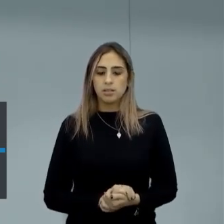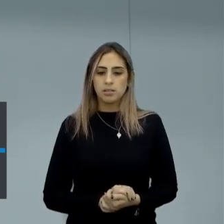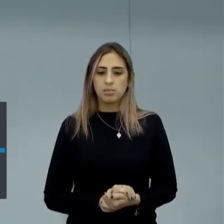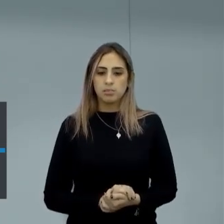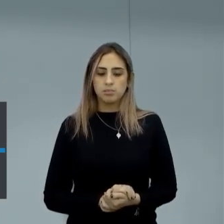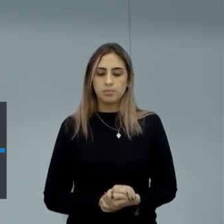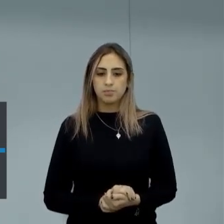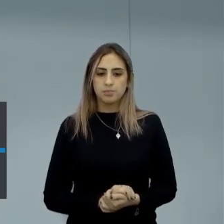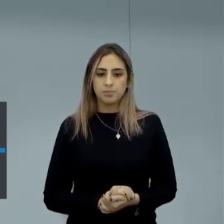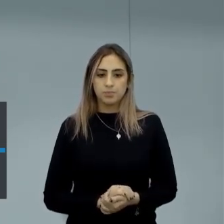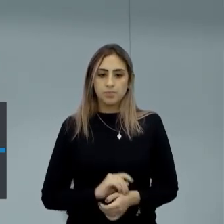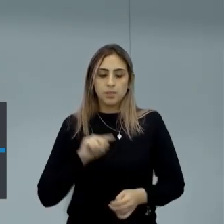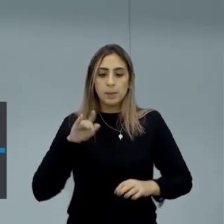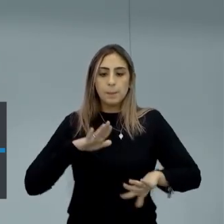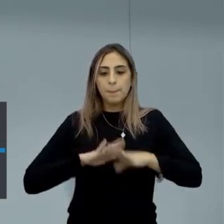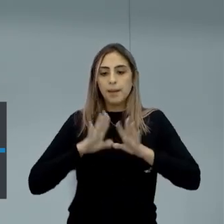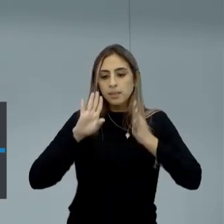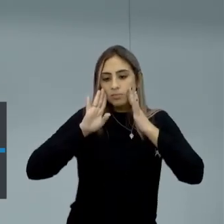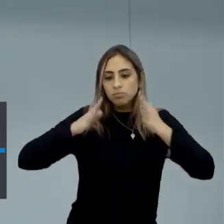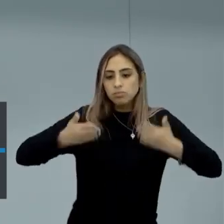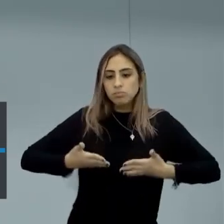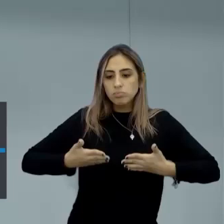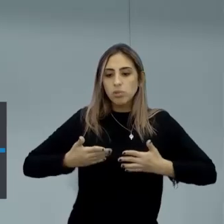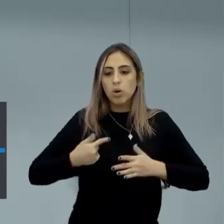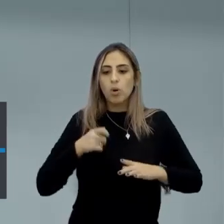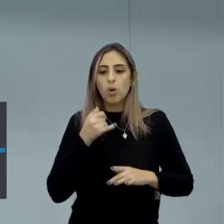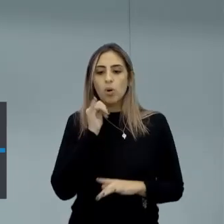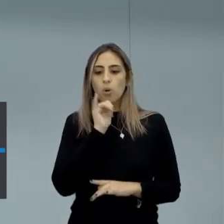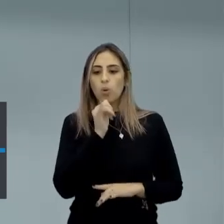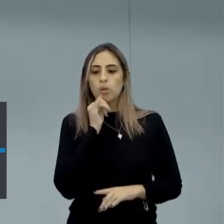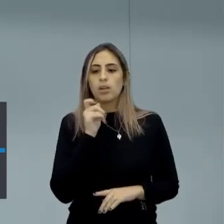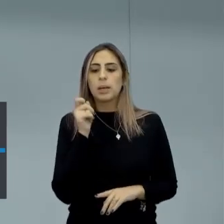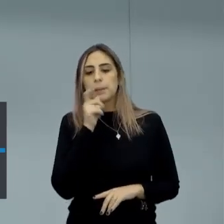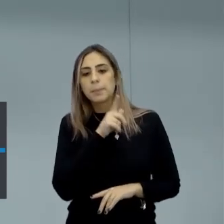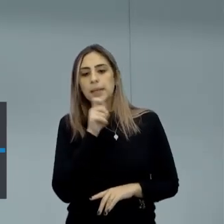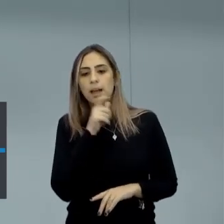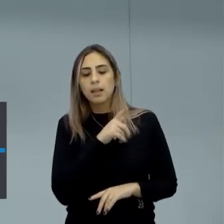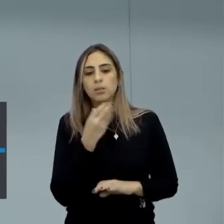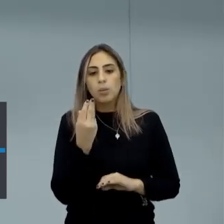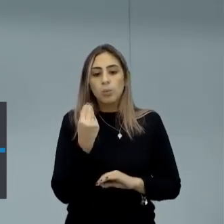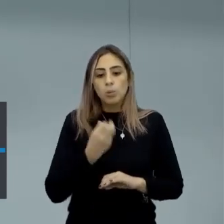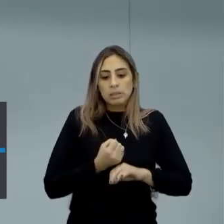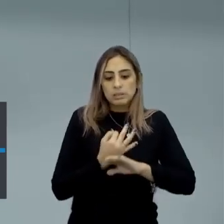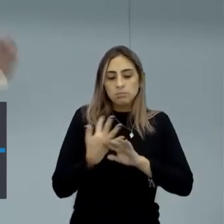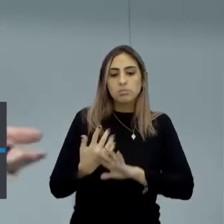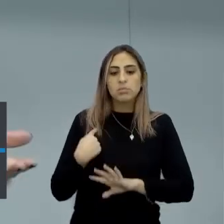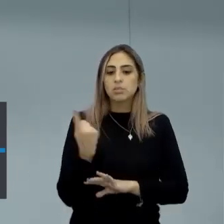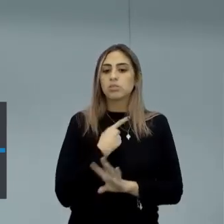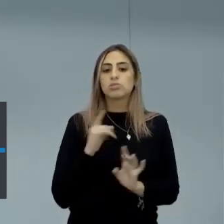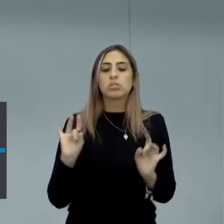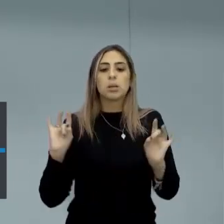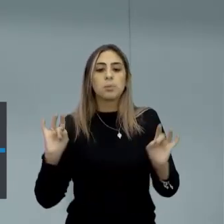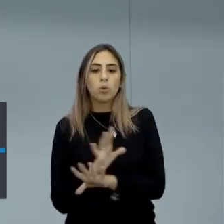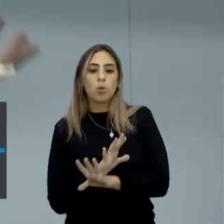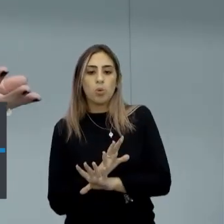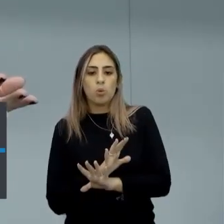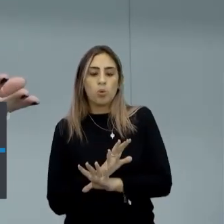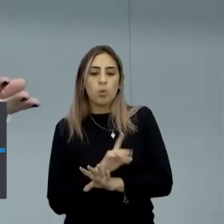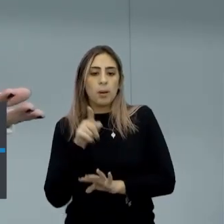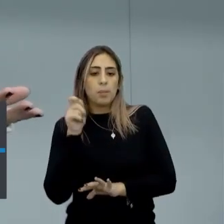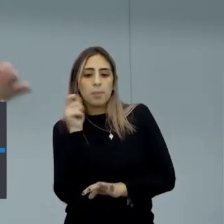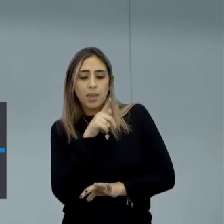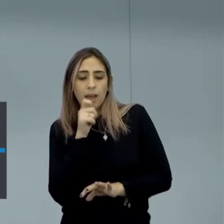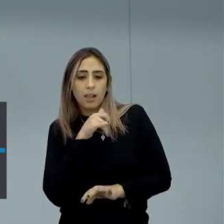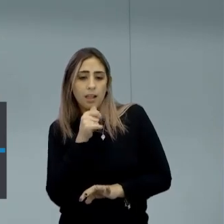aquele que mais focado assim, em contar piadas, na verdade, né? Muitas vezes ele nem terminou, a pessoa nem terminou a